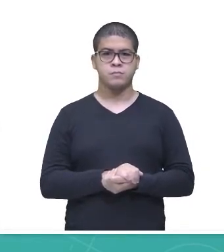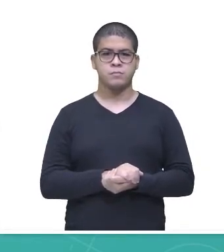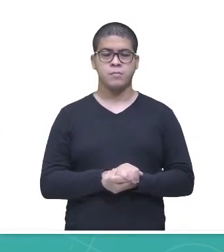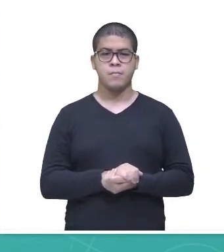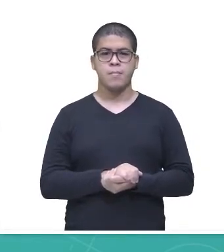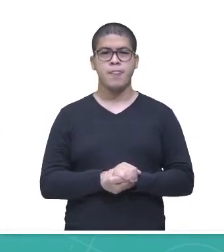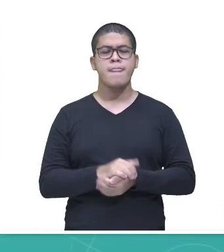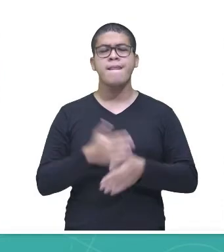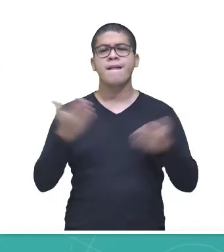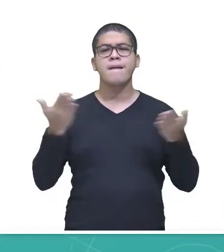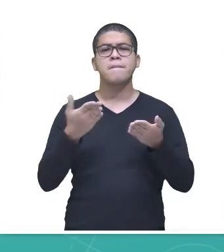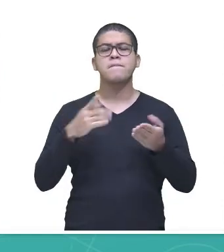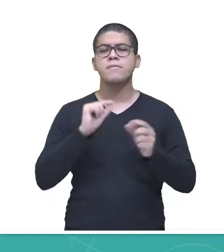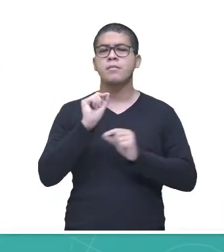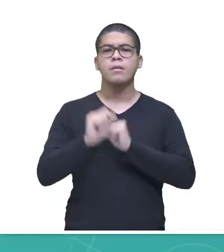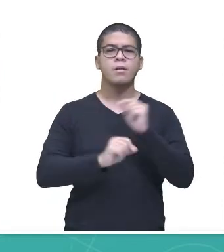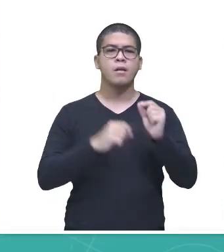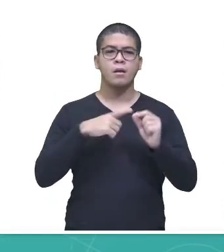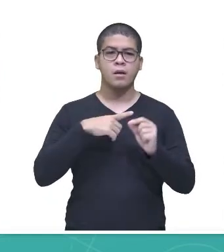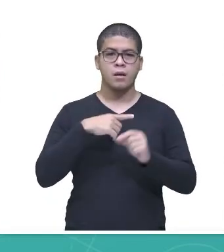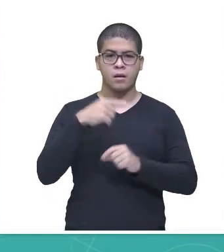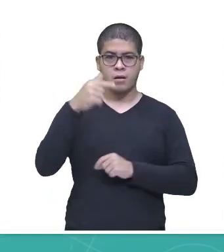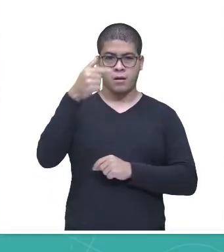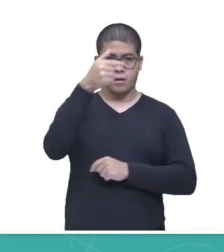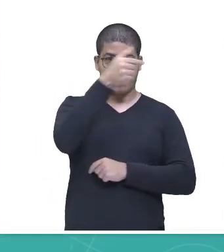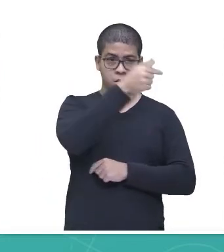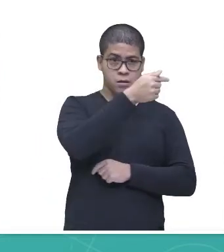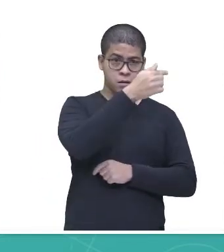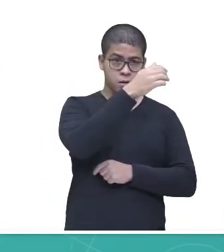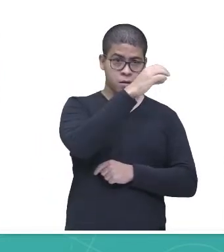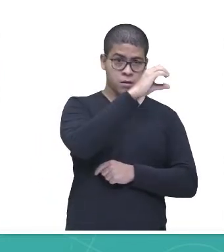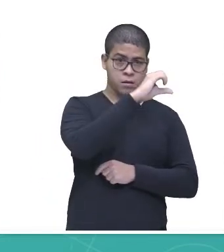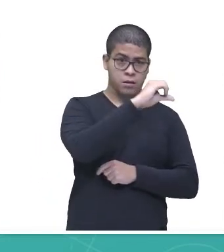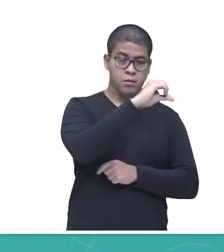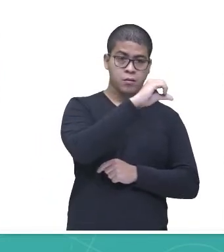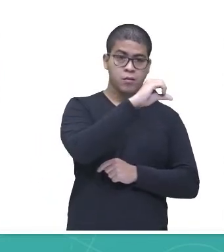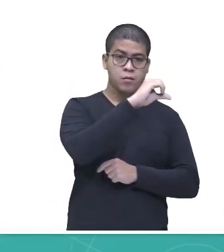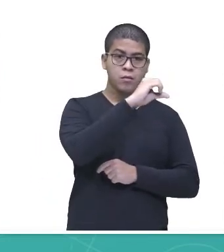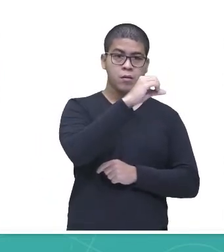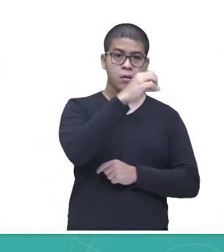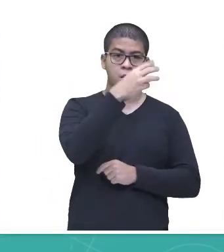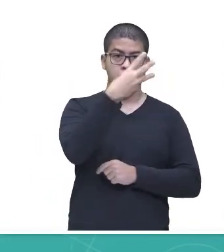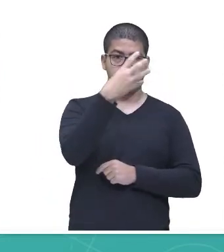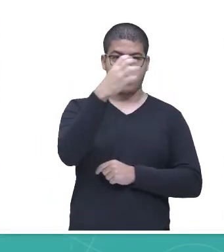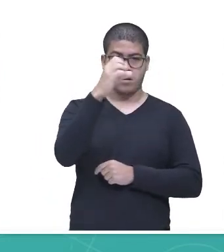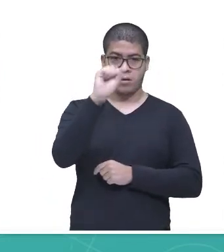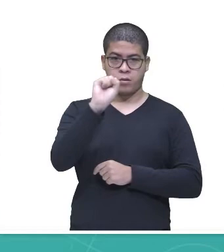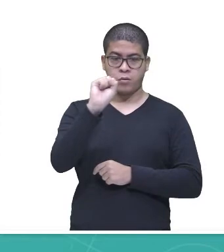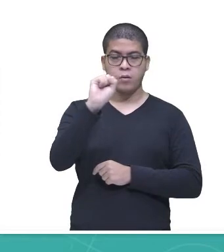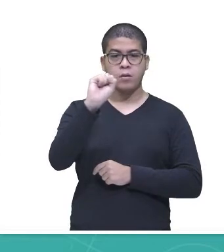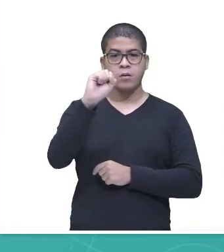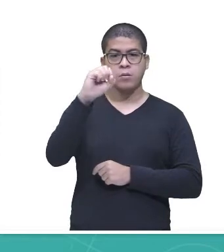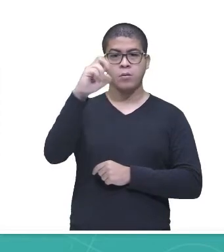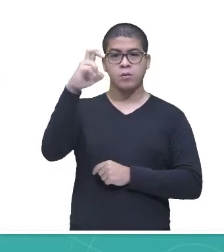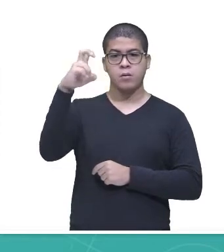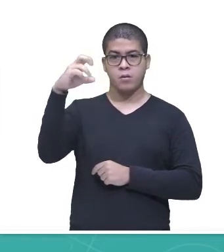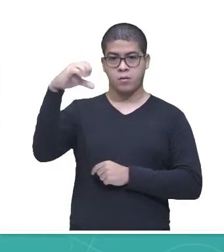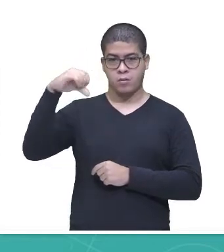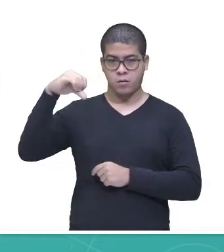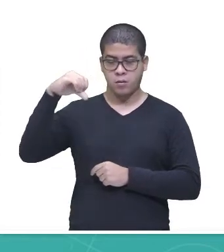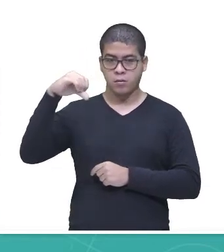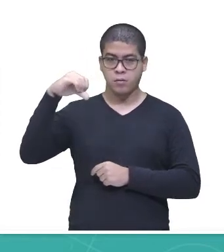Vamos subtrair de 79 graus, 38 minutos e 59 segundos a medida de 34